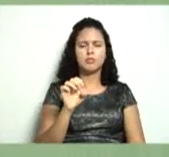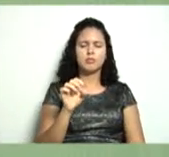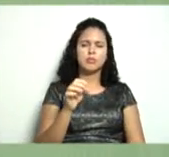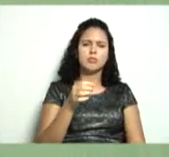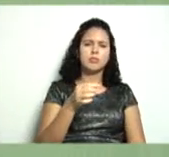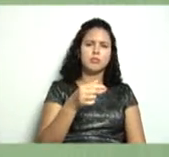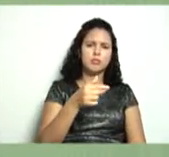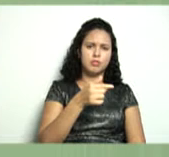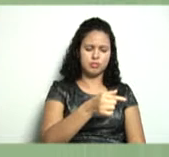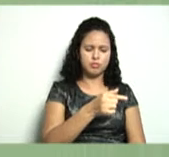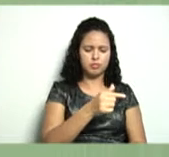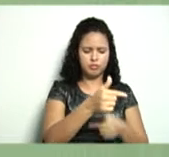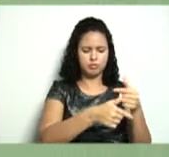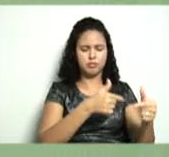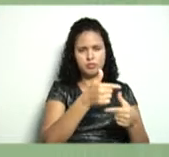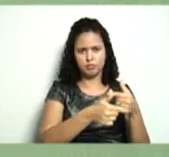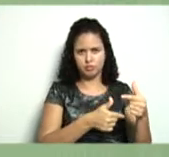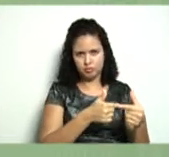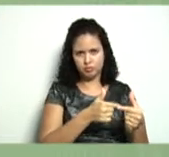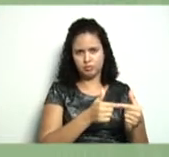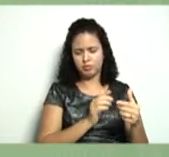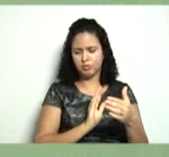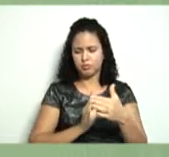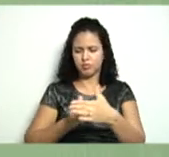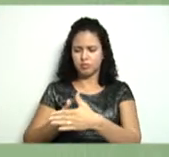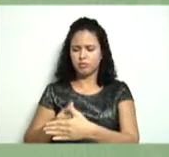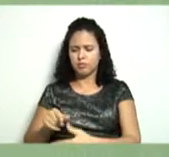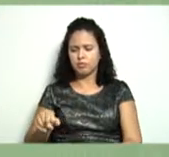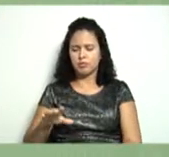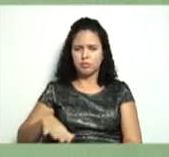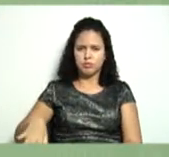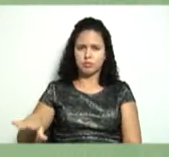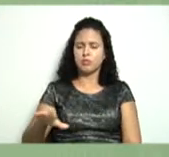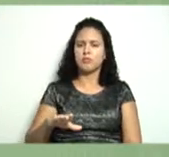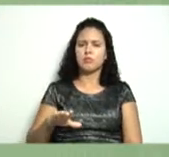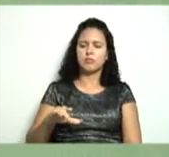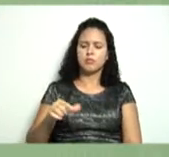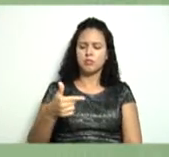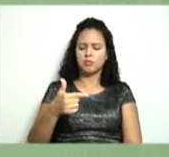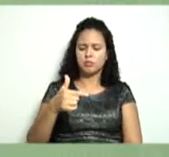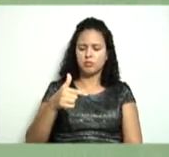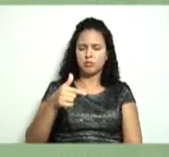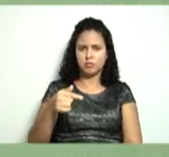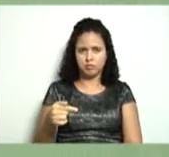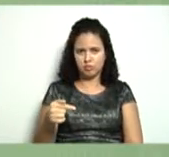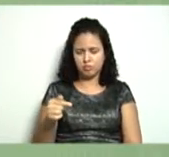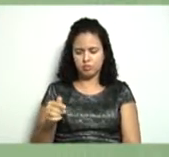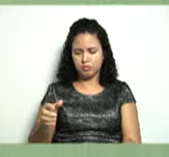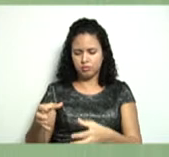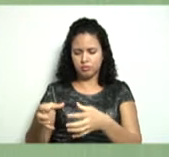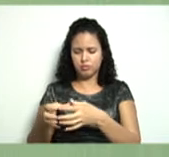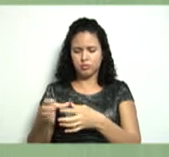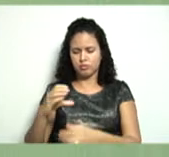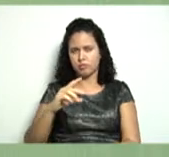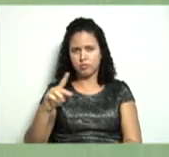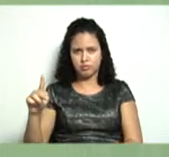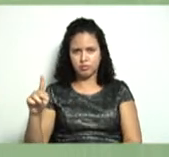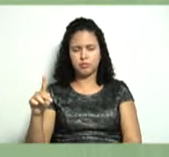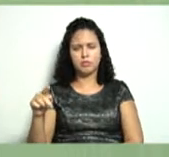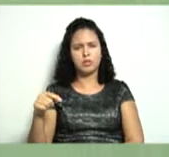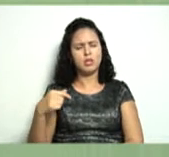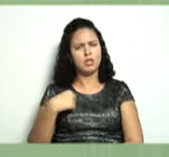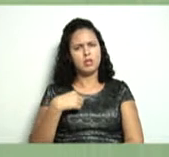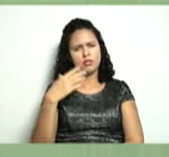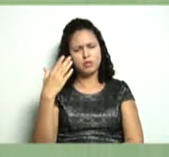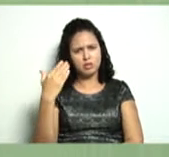para as cooperativas de trabalho e em número mínimo de 27 para os demais ramos de sociedades cooperativas. Professor, eu tenho certeza